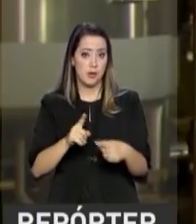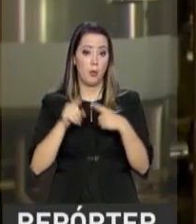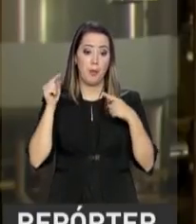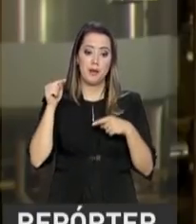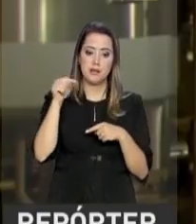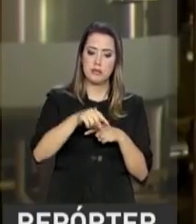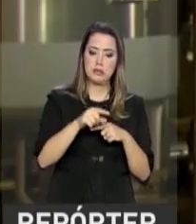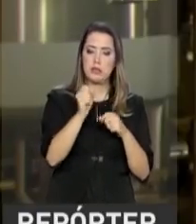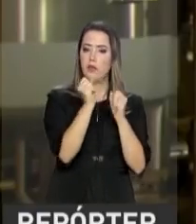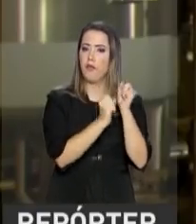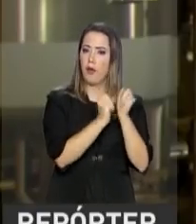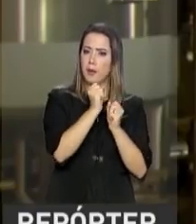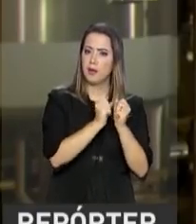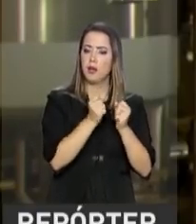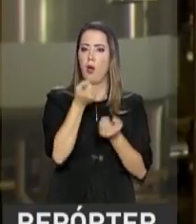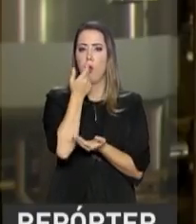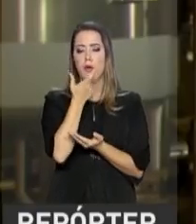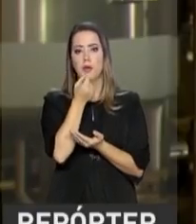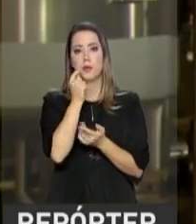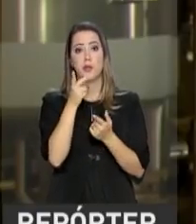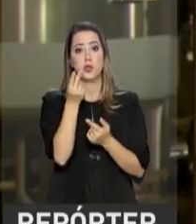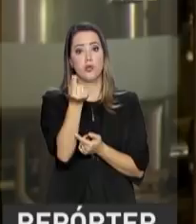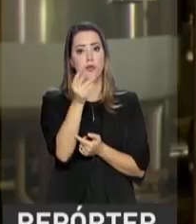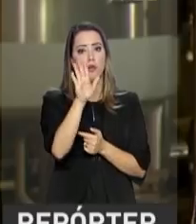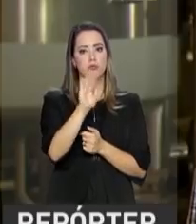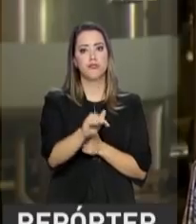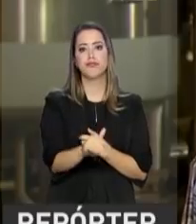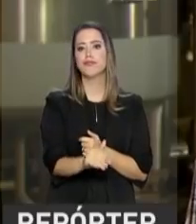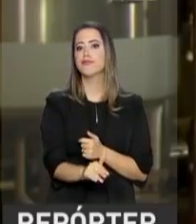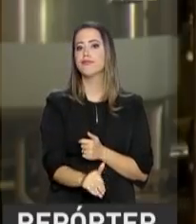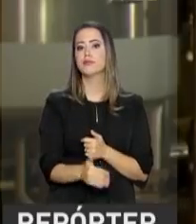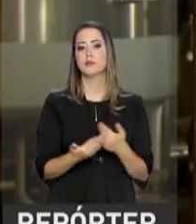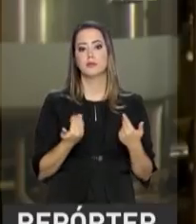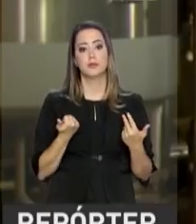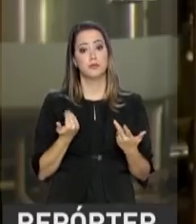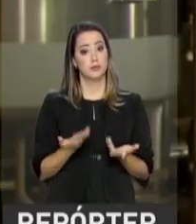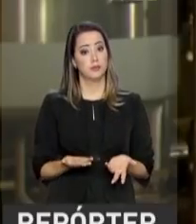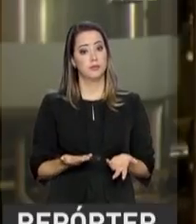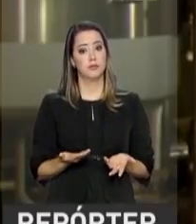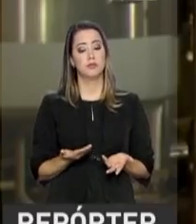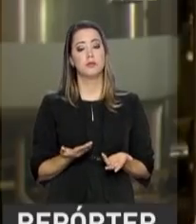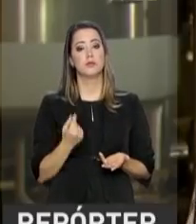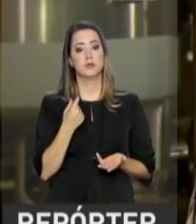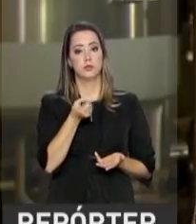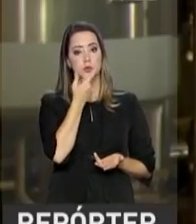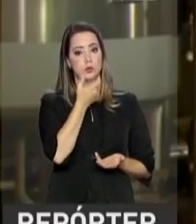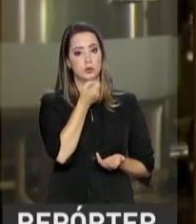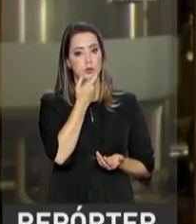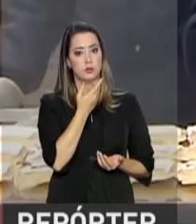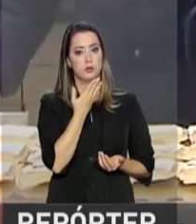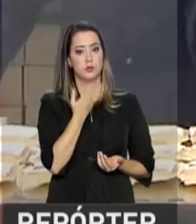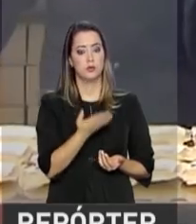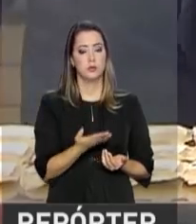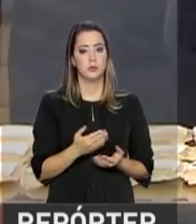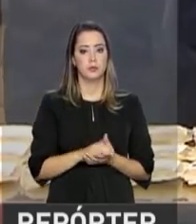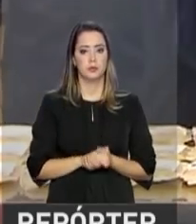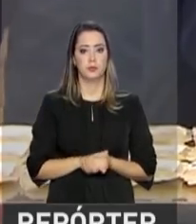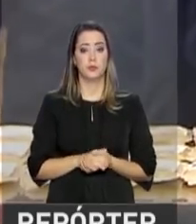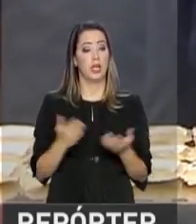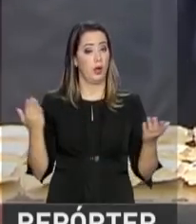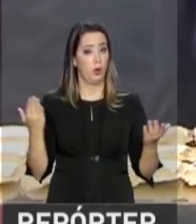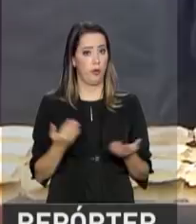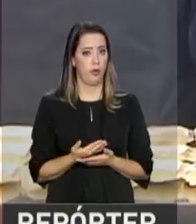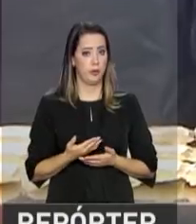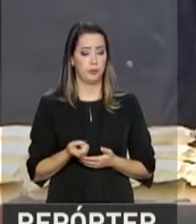aqui, nós temos a expectativa de baratear significativamente o preço desse produto. Por enquanto,